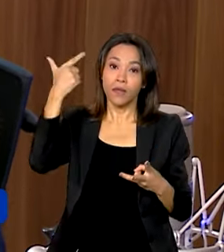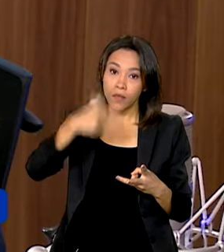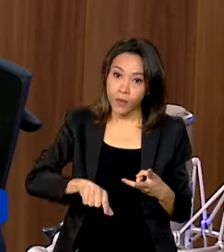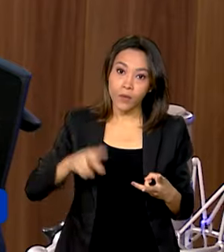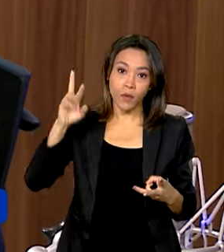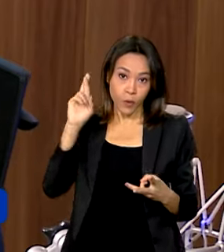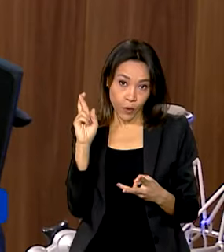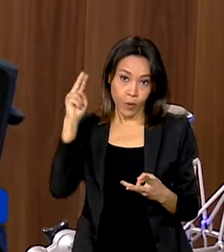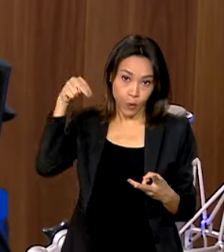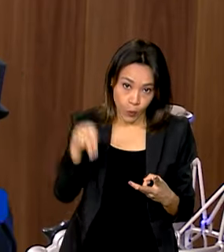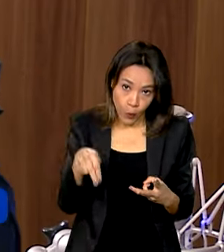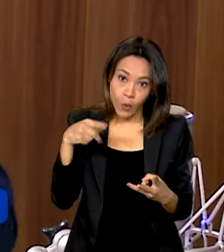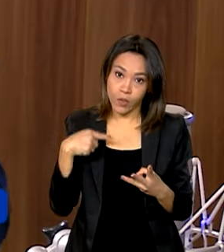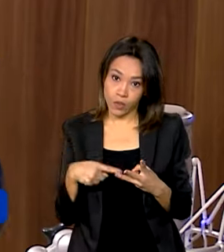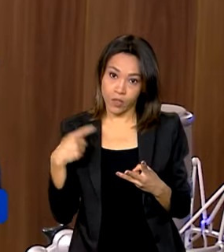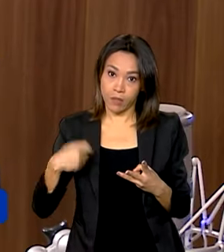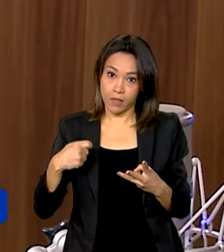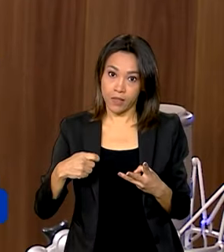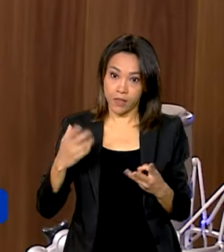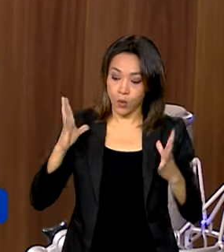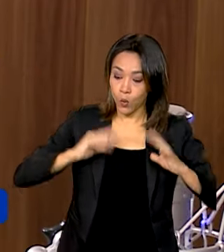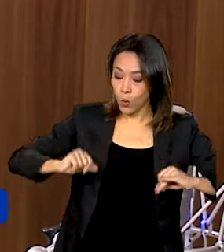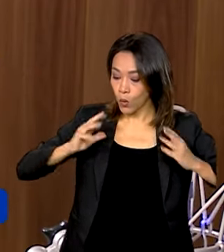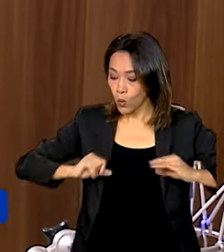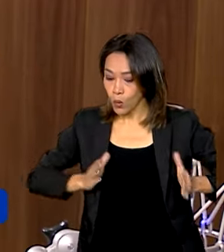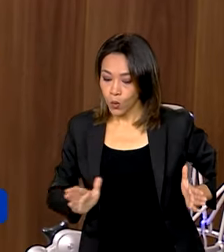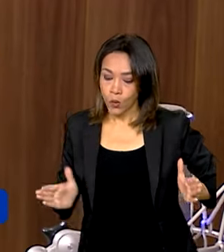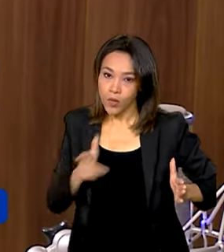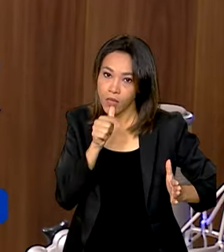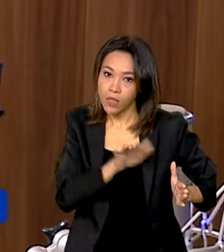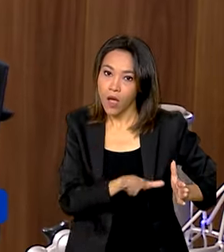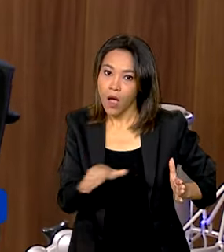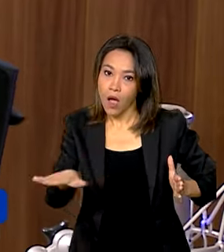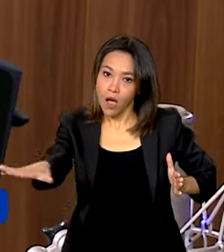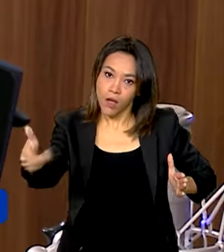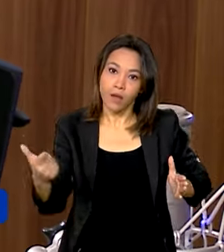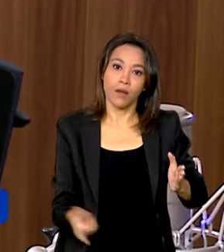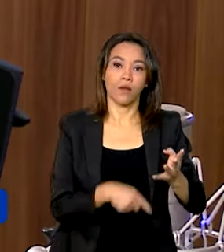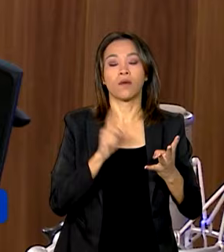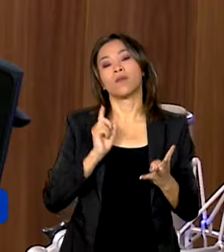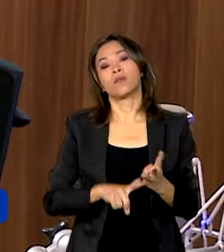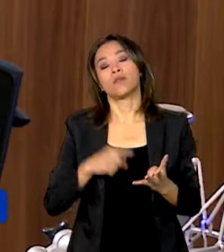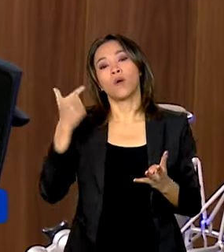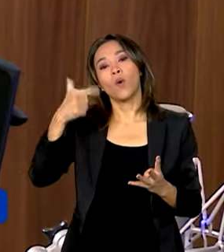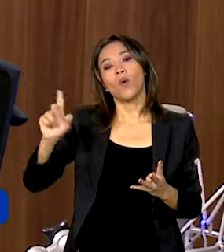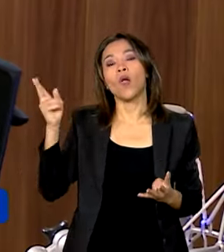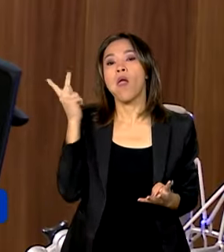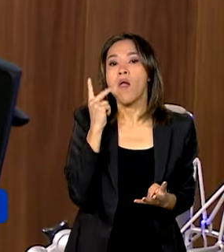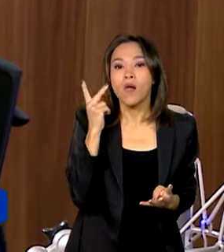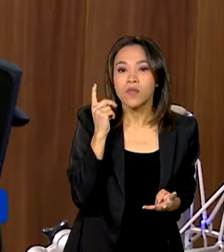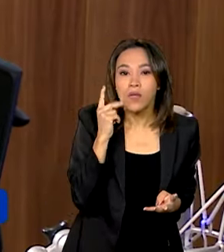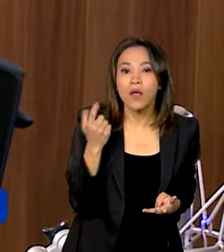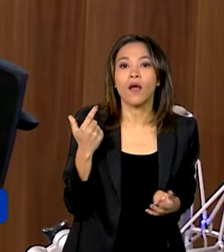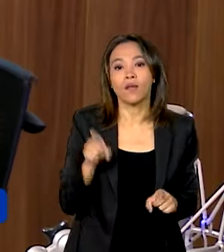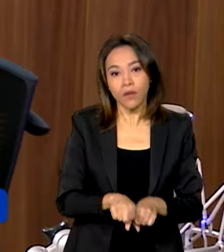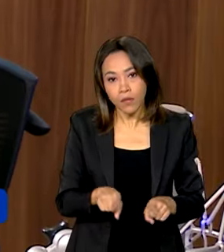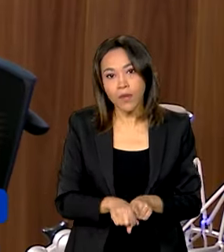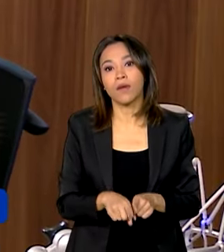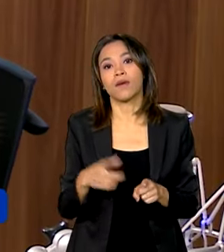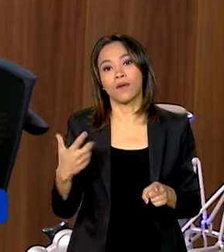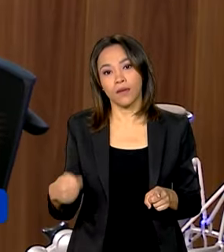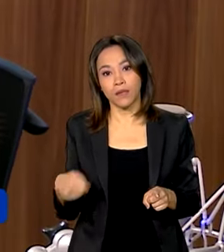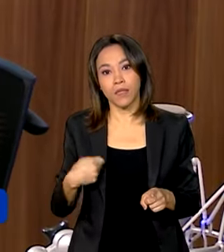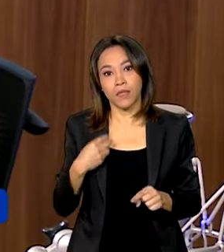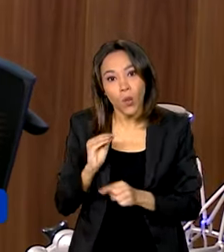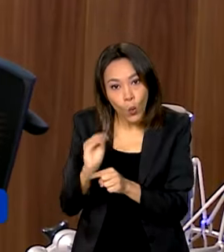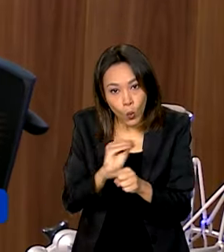do Norte eh eh canal eh o canal das águas do Ceará que é o Cac né Eh